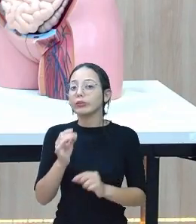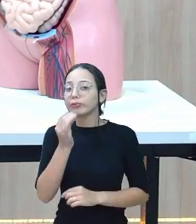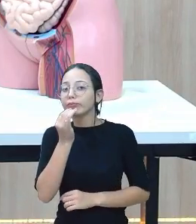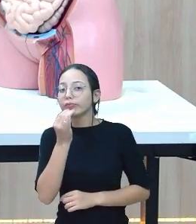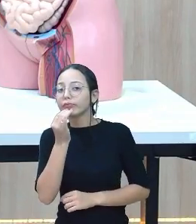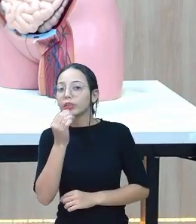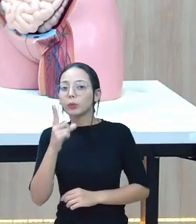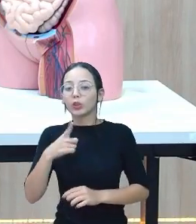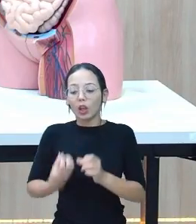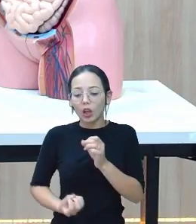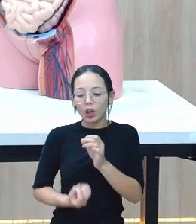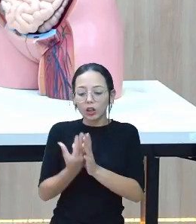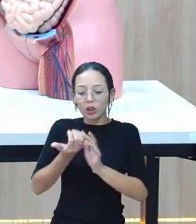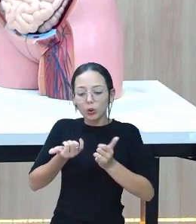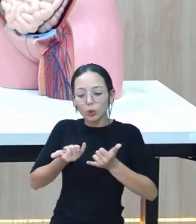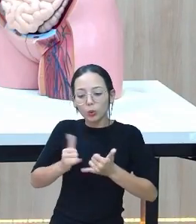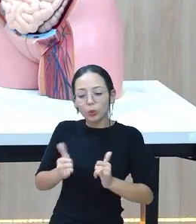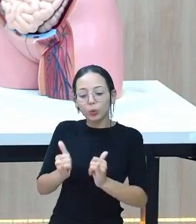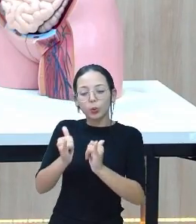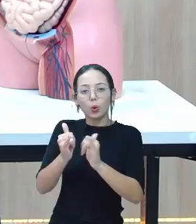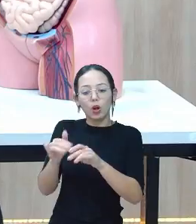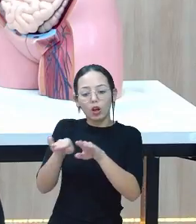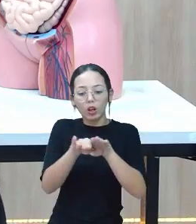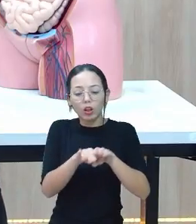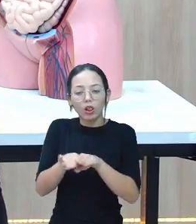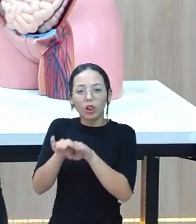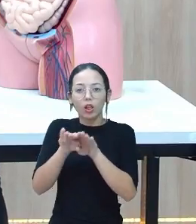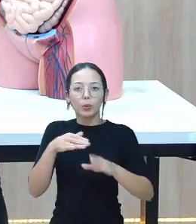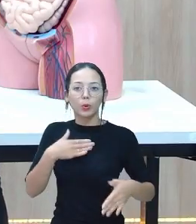obtendo energia para o nosso equilíbrio.